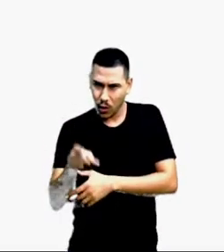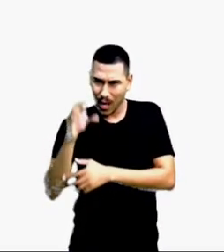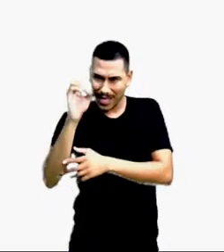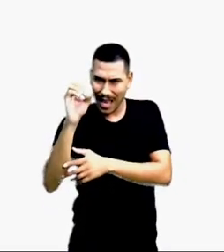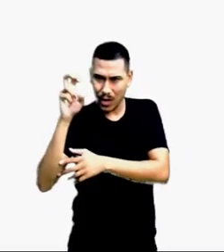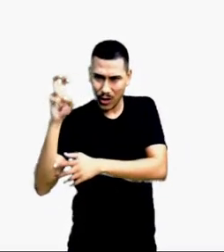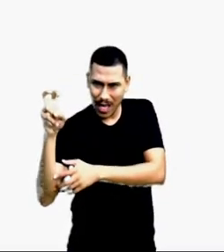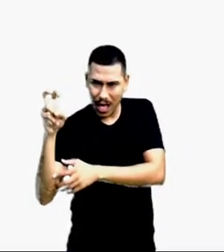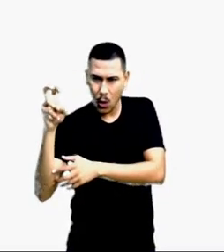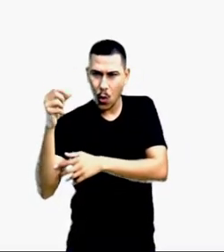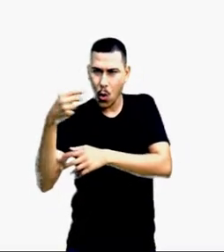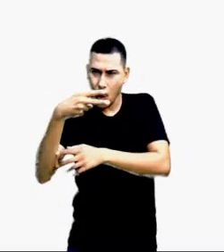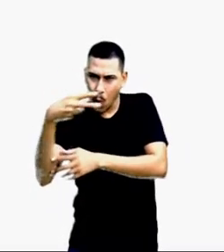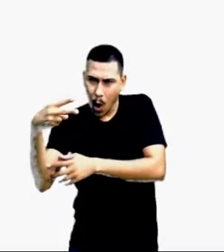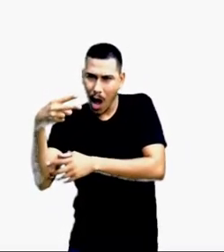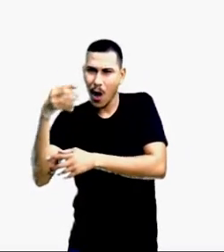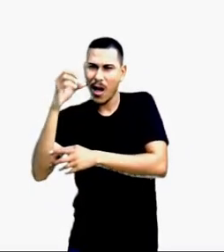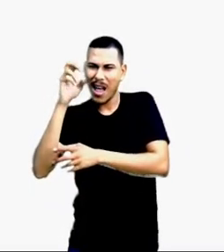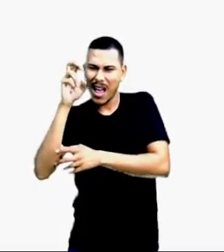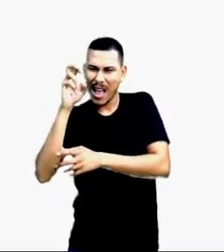igual a